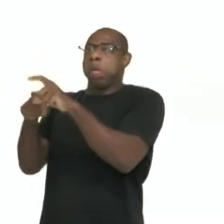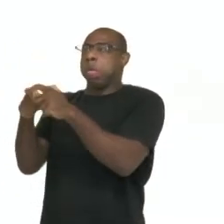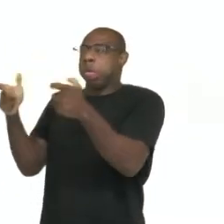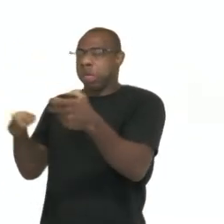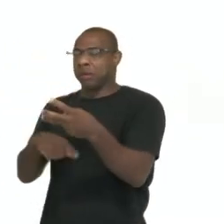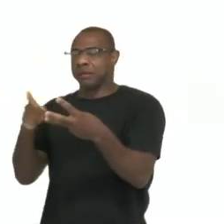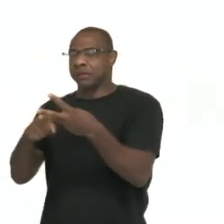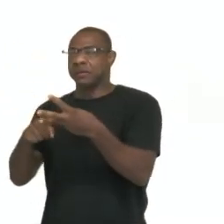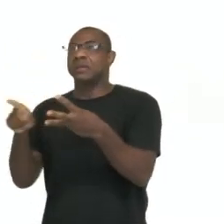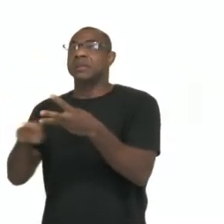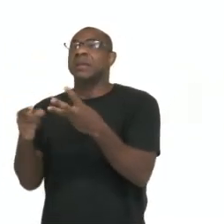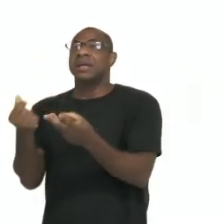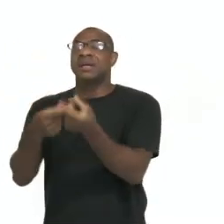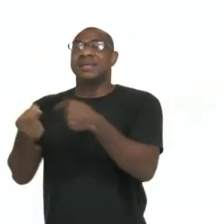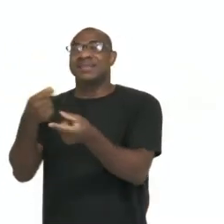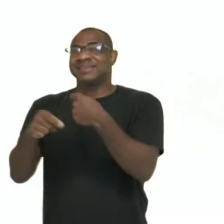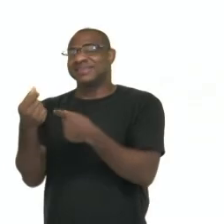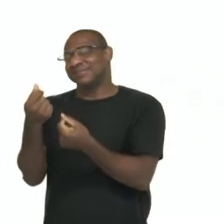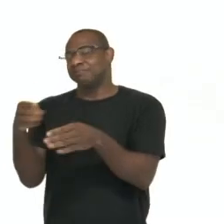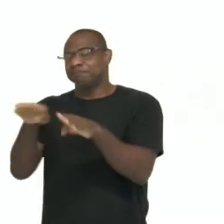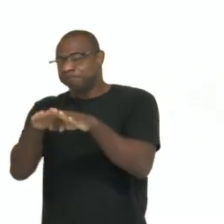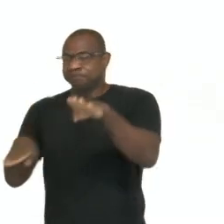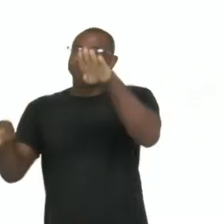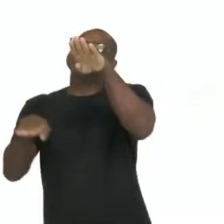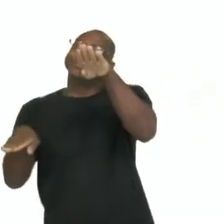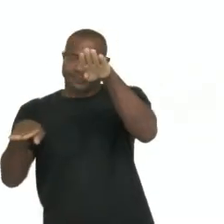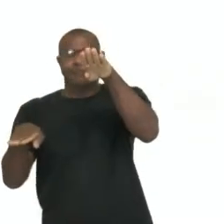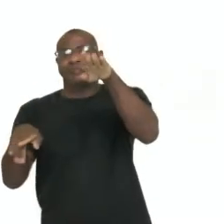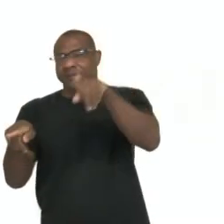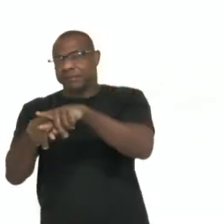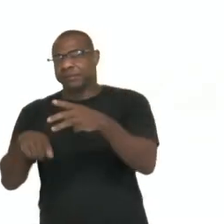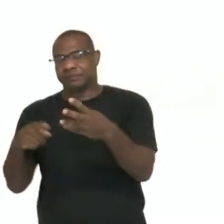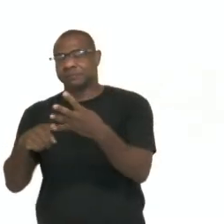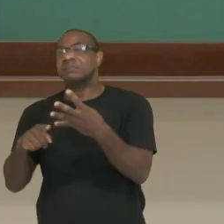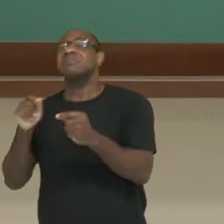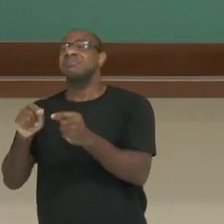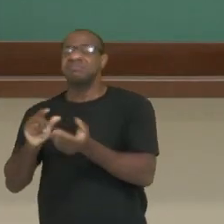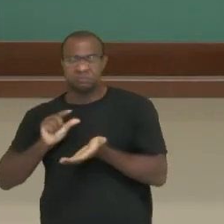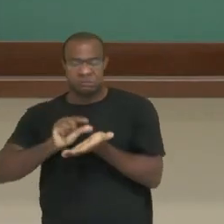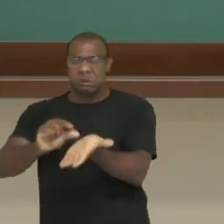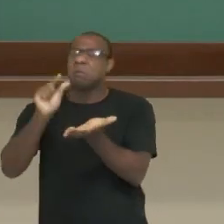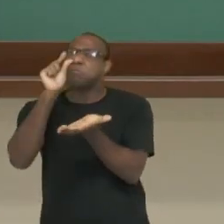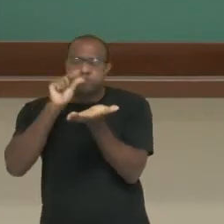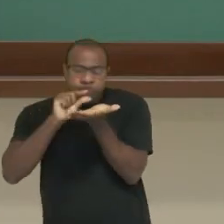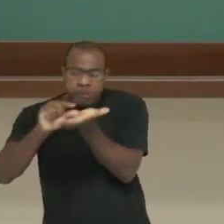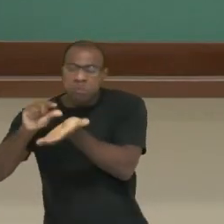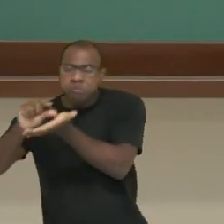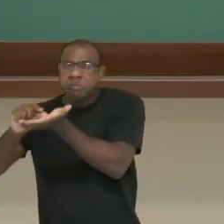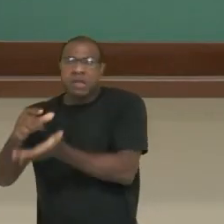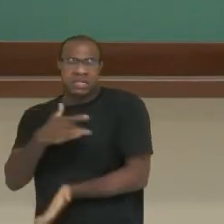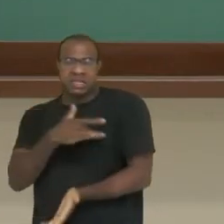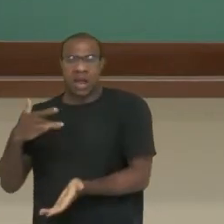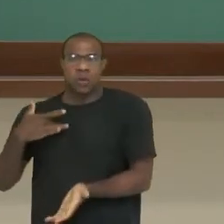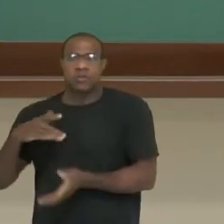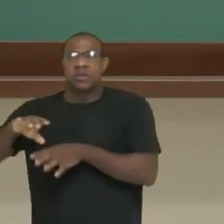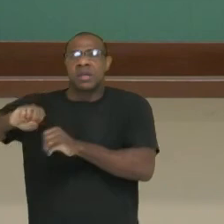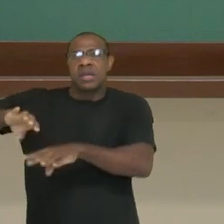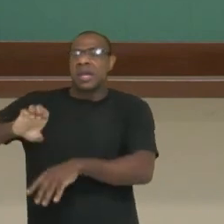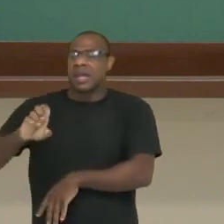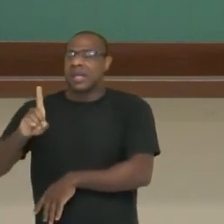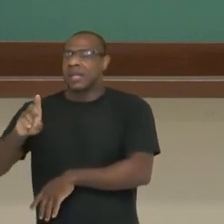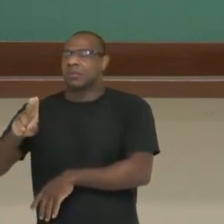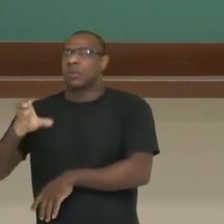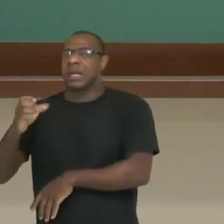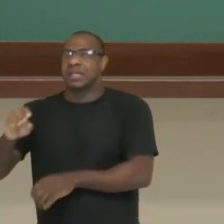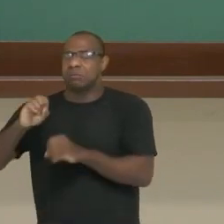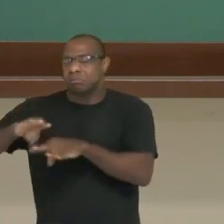da concentração de renda e da desigualdade social e os baixos investimentos em saúde e educação, que,